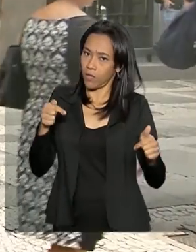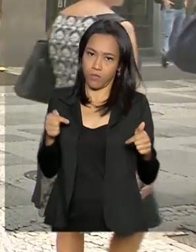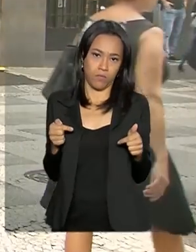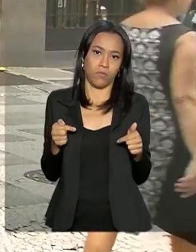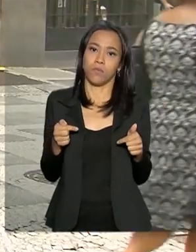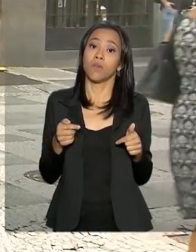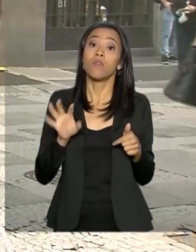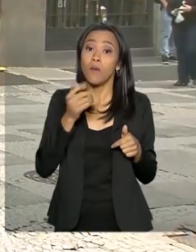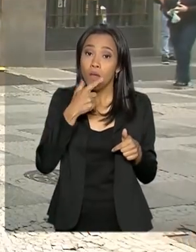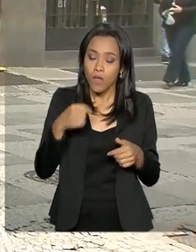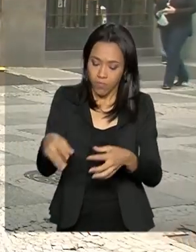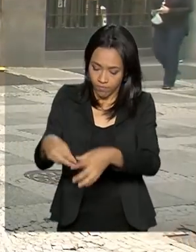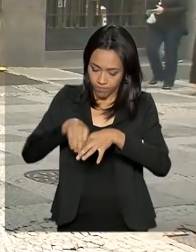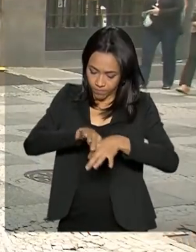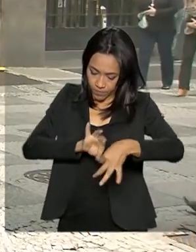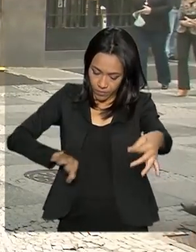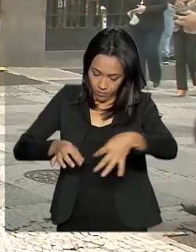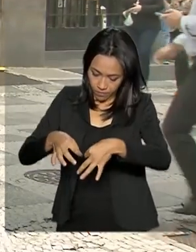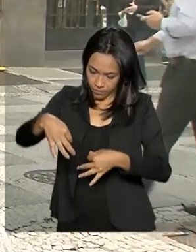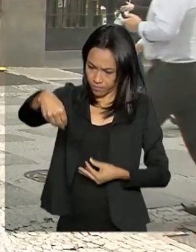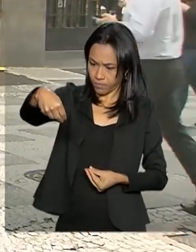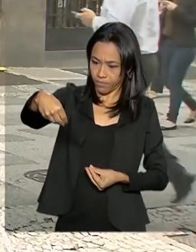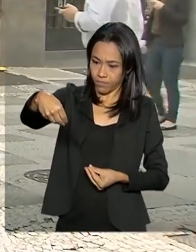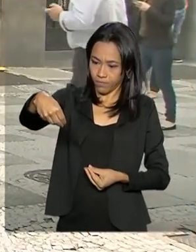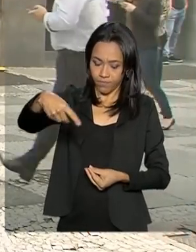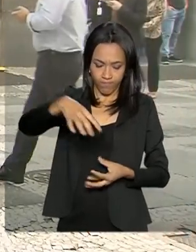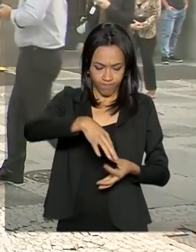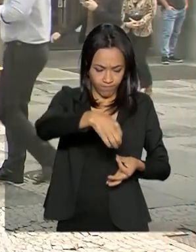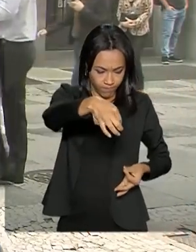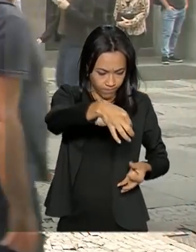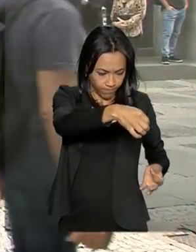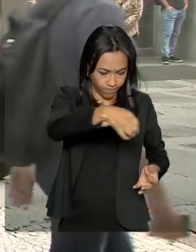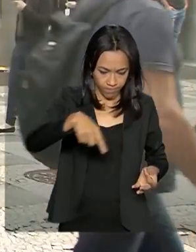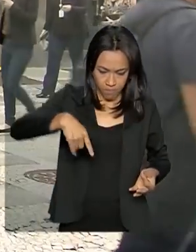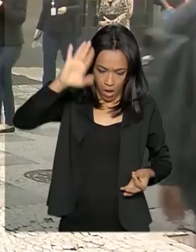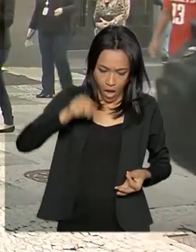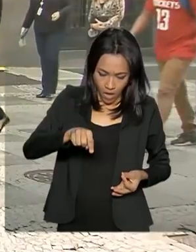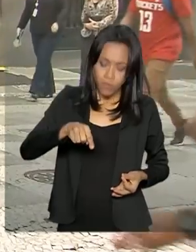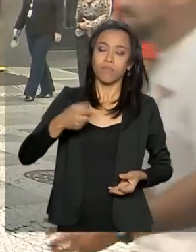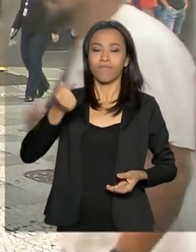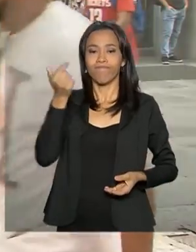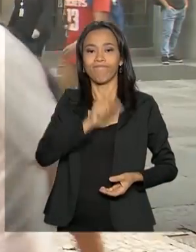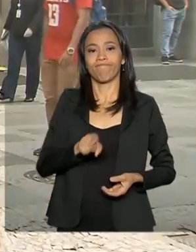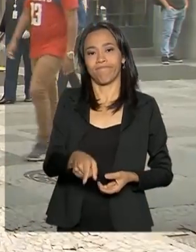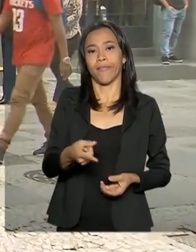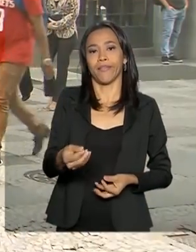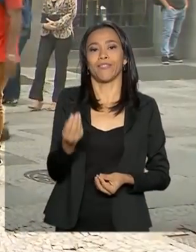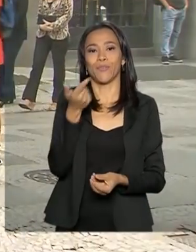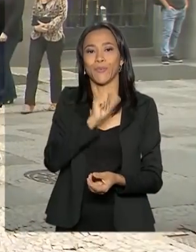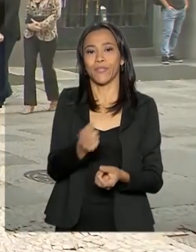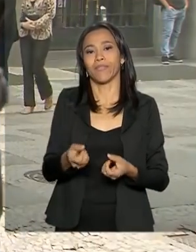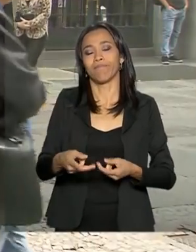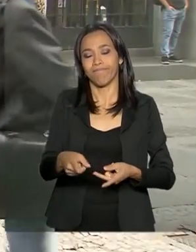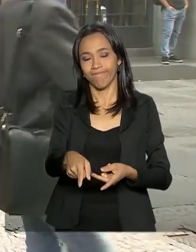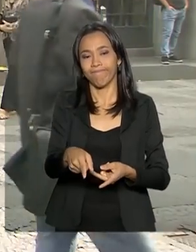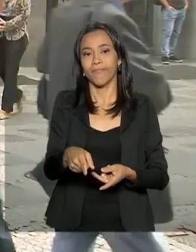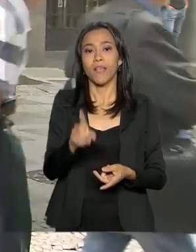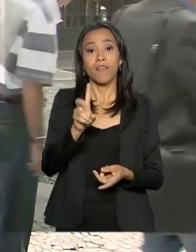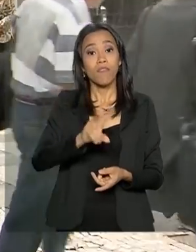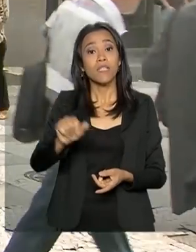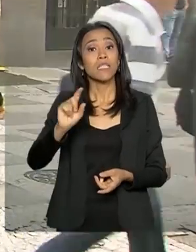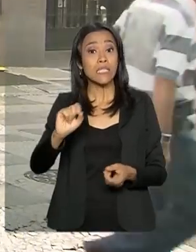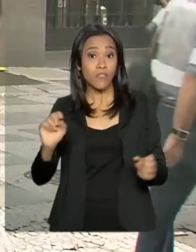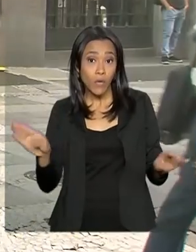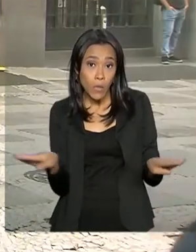apresentar o maior valor dentro do envelope será declarado o vencedor. E se houver empate, essa decisão será definida em